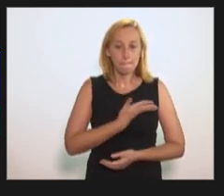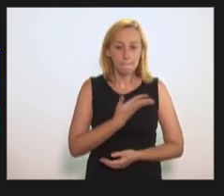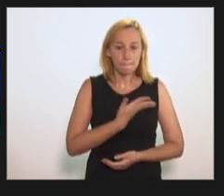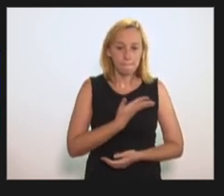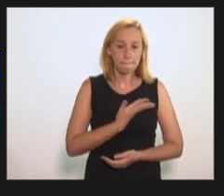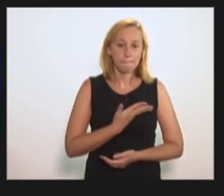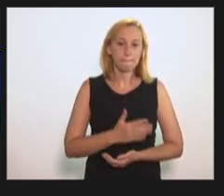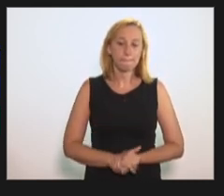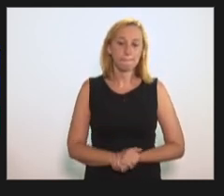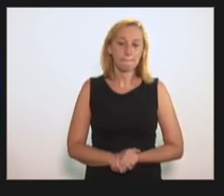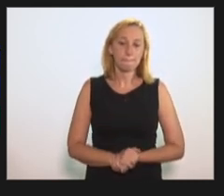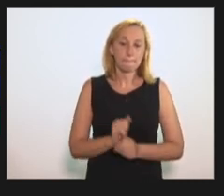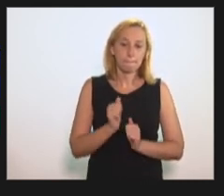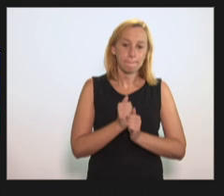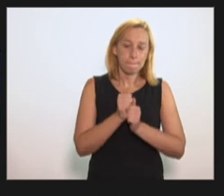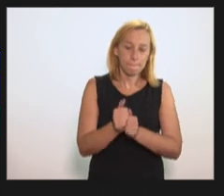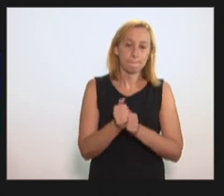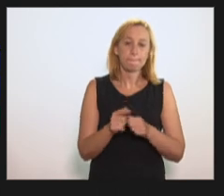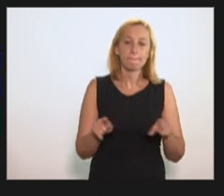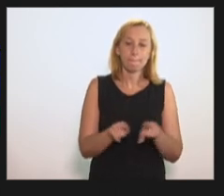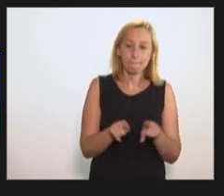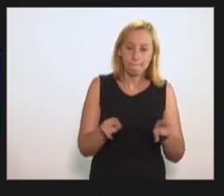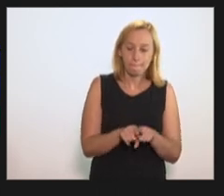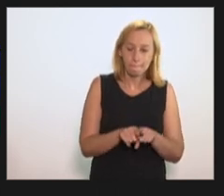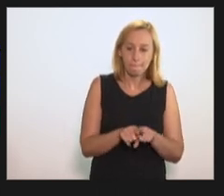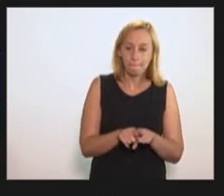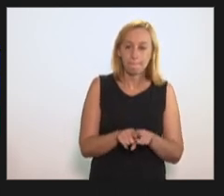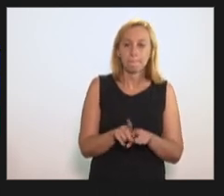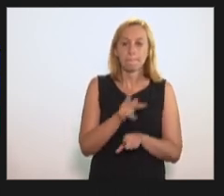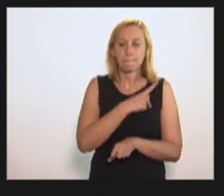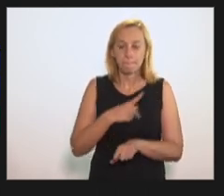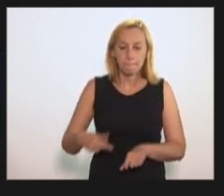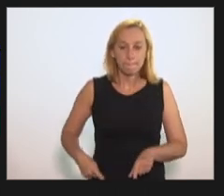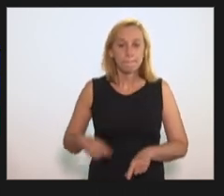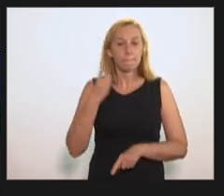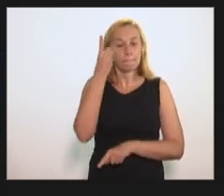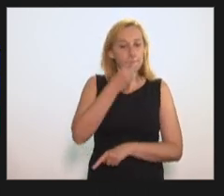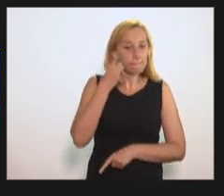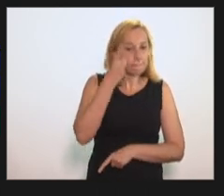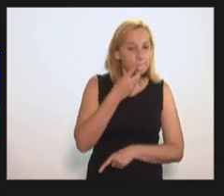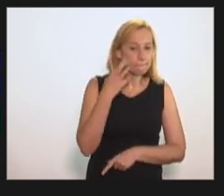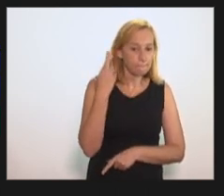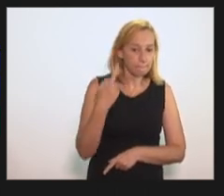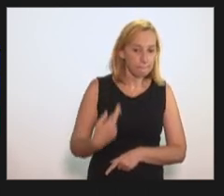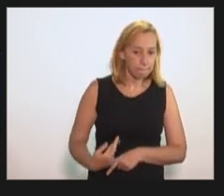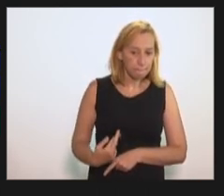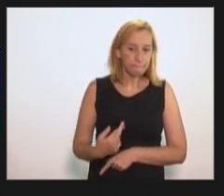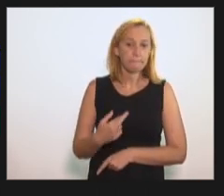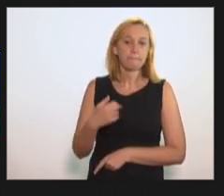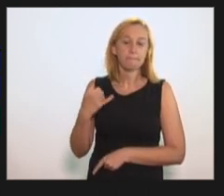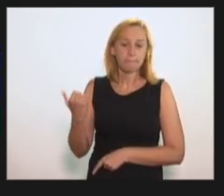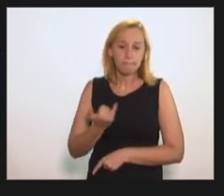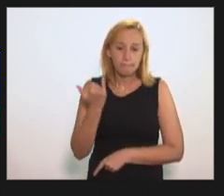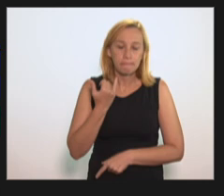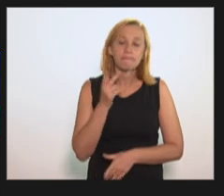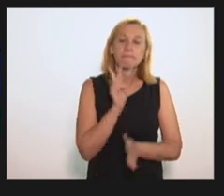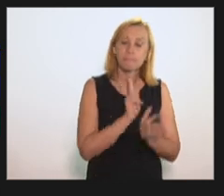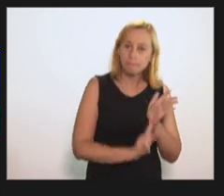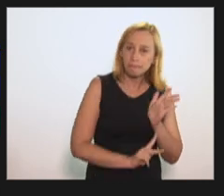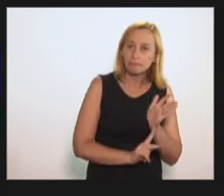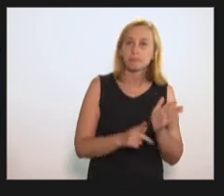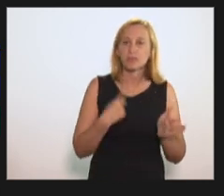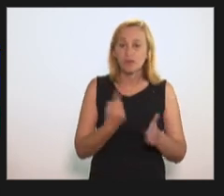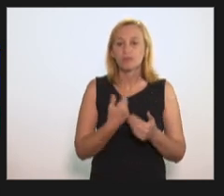que conduziram também sobre a presidência da deputada Renata Souza importante projeto a gente